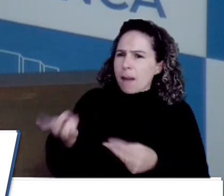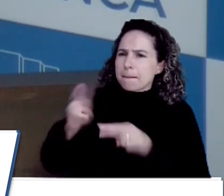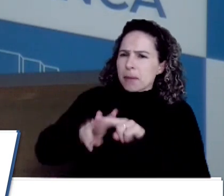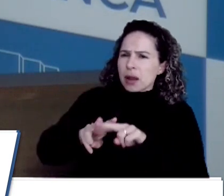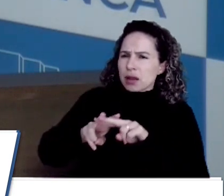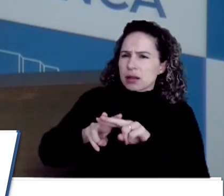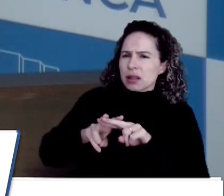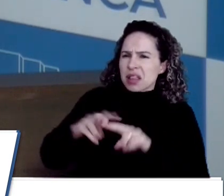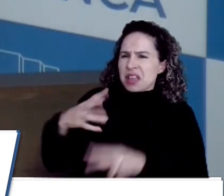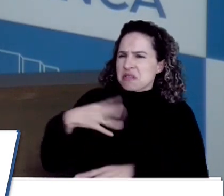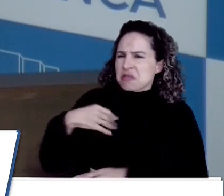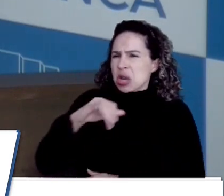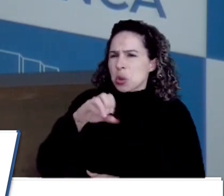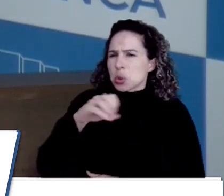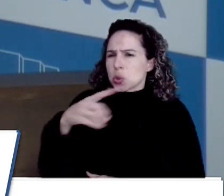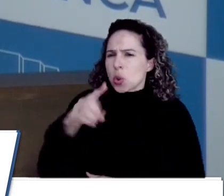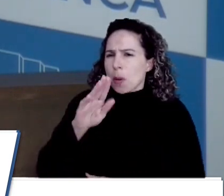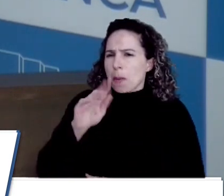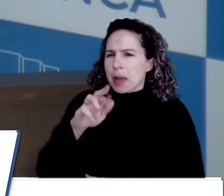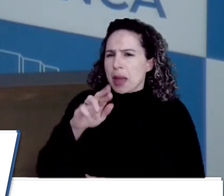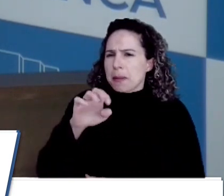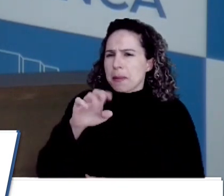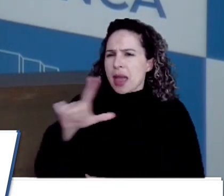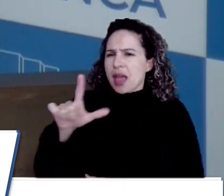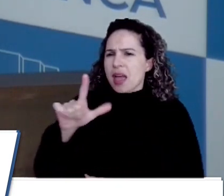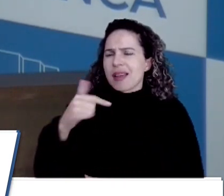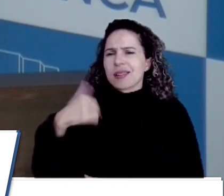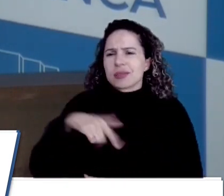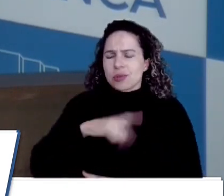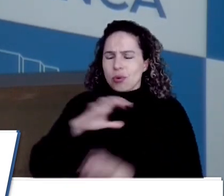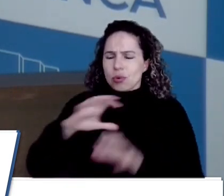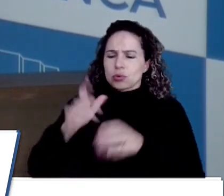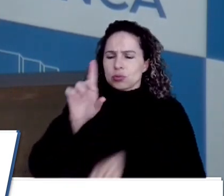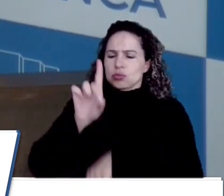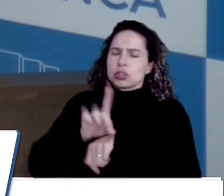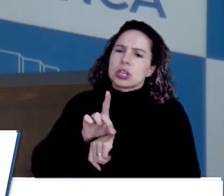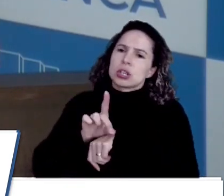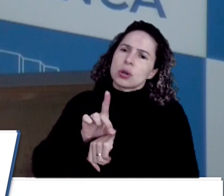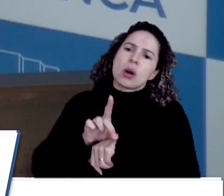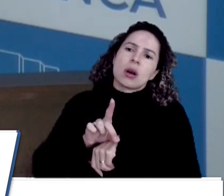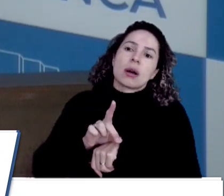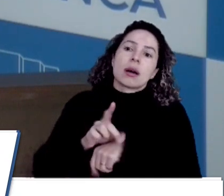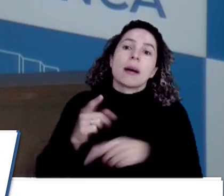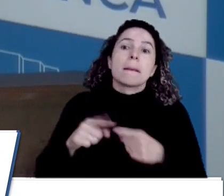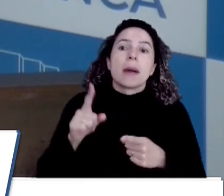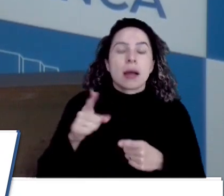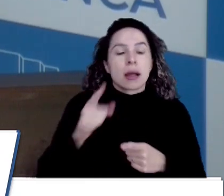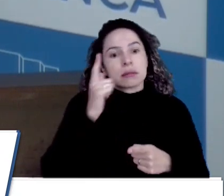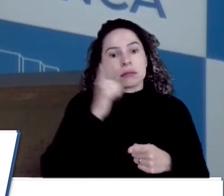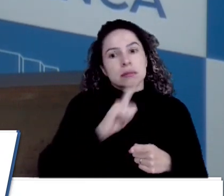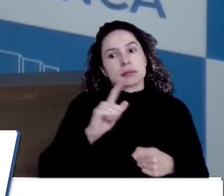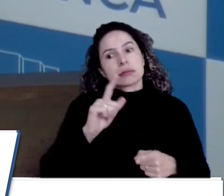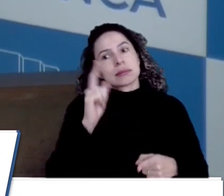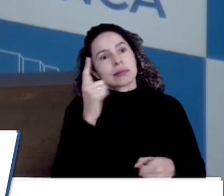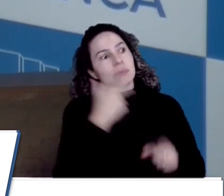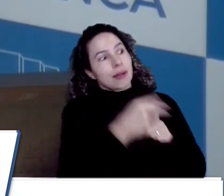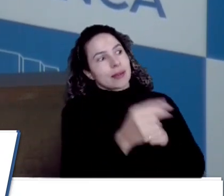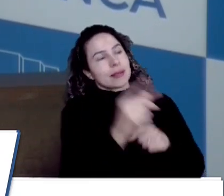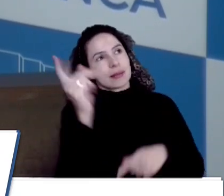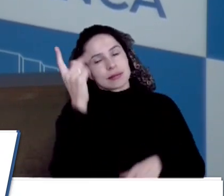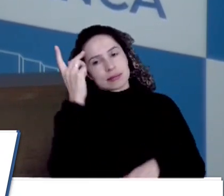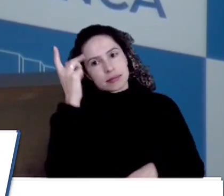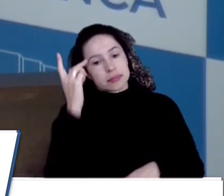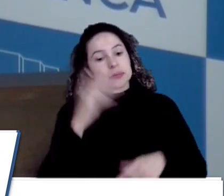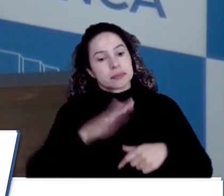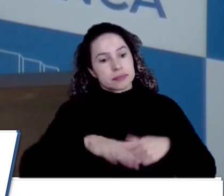João Berbel, né, o Tom, o pessoal que faz parte da diretoria, né, mas eles acabaram de ganhar em São Paulo. Então, está andando, a gente